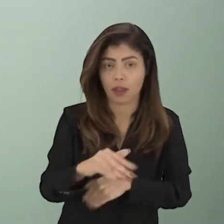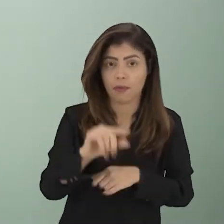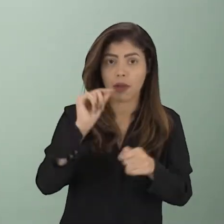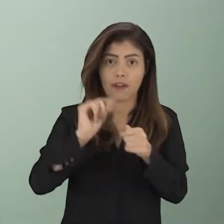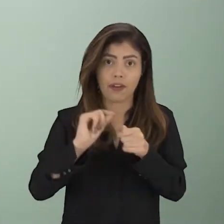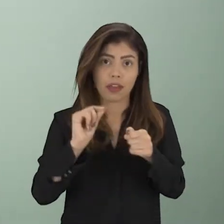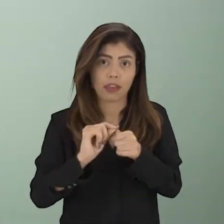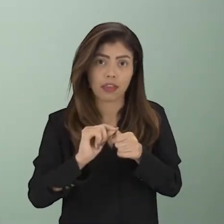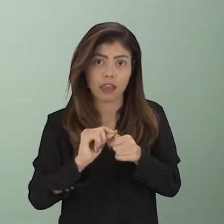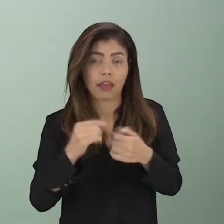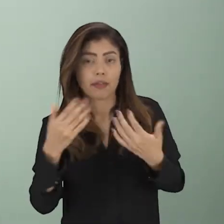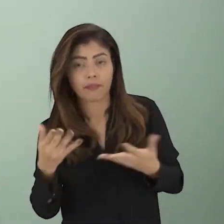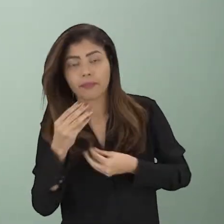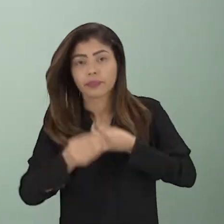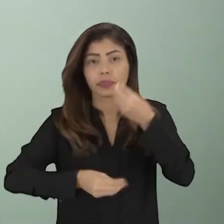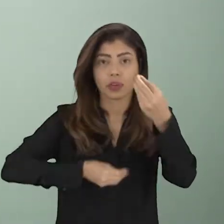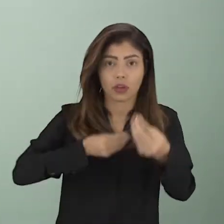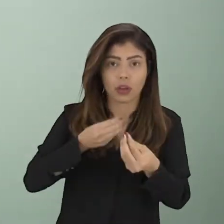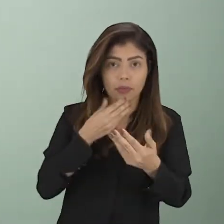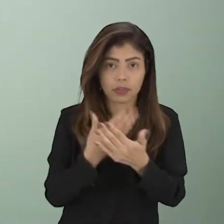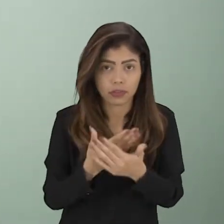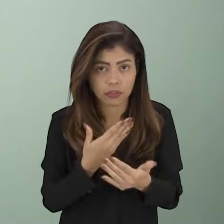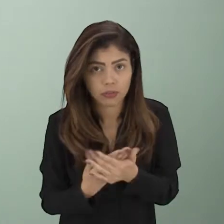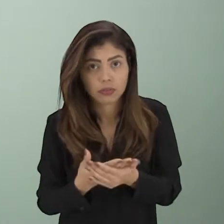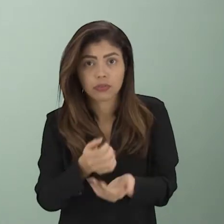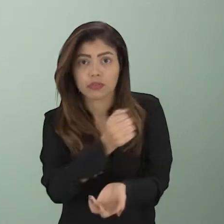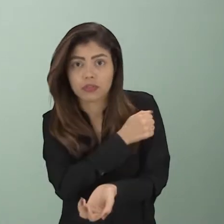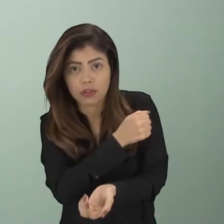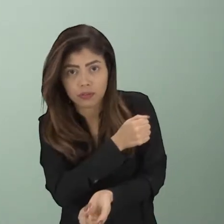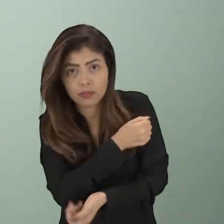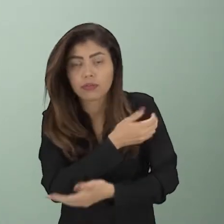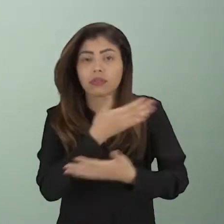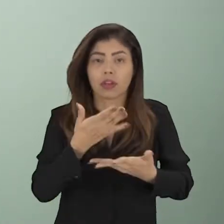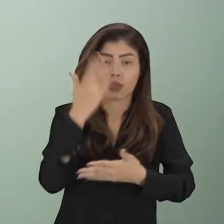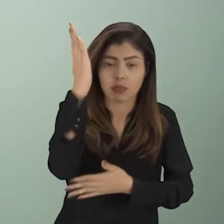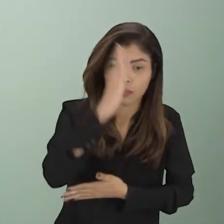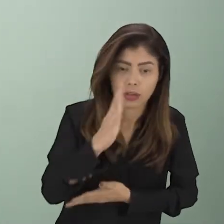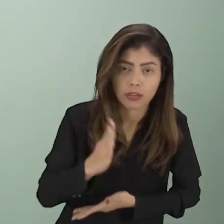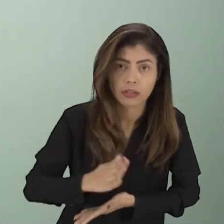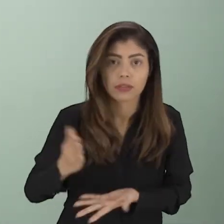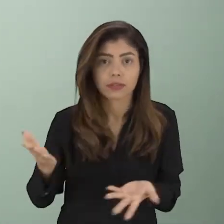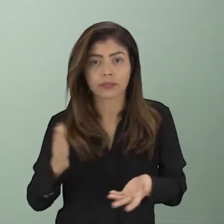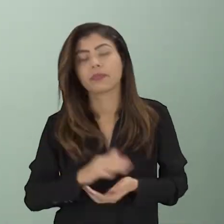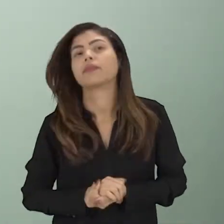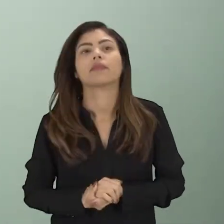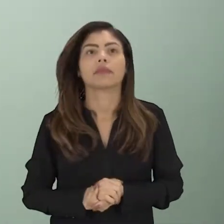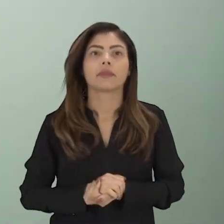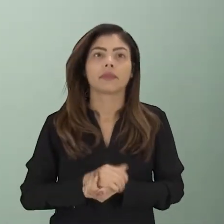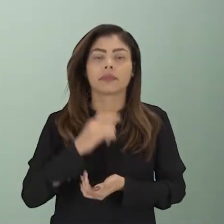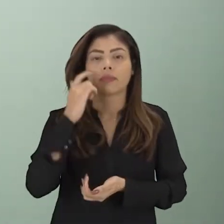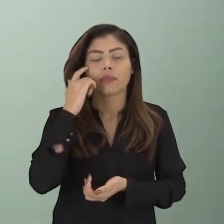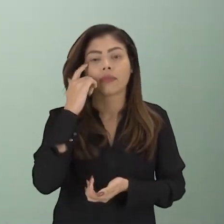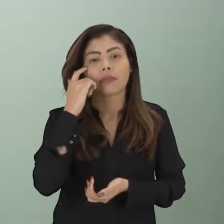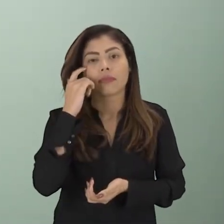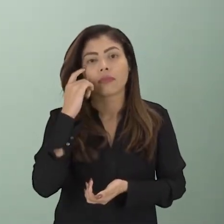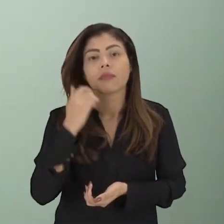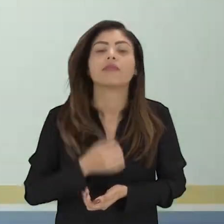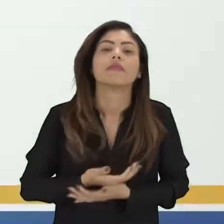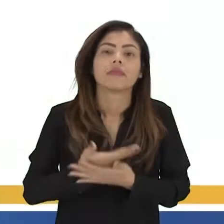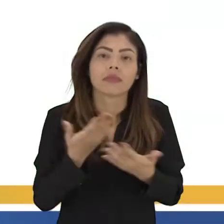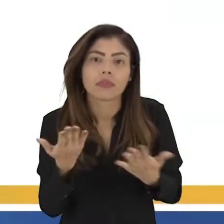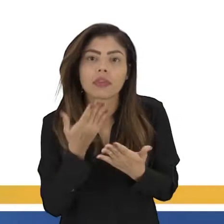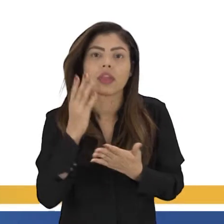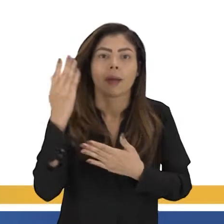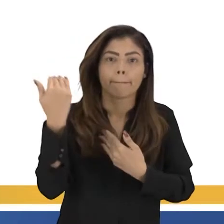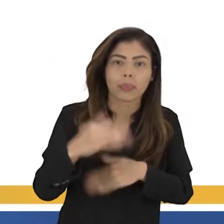essa avaliação, né, de como estão os estudos dos estudantes brasileiros do ensino médio. Então, a prova